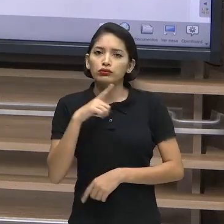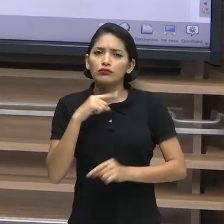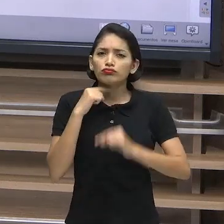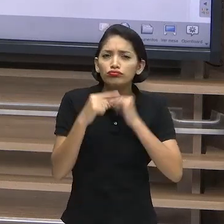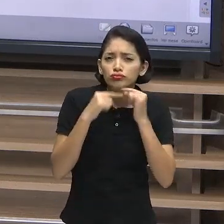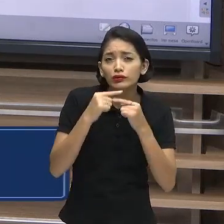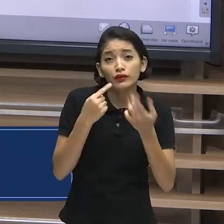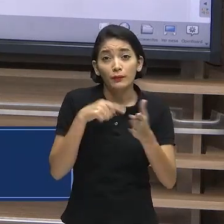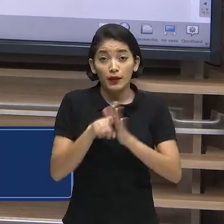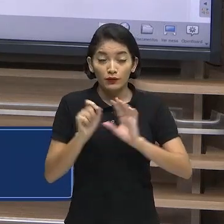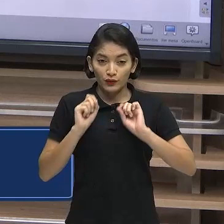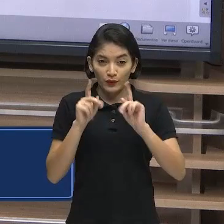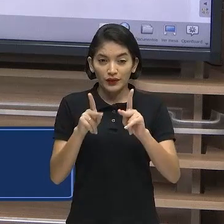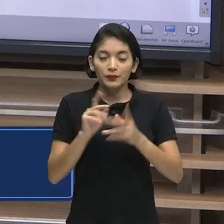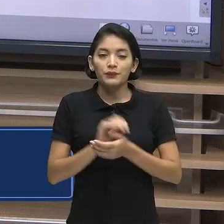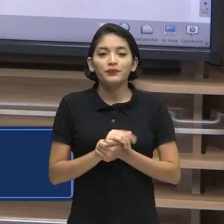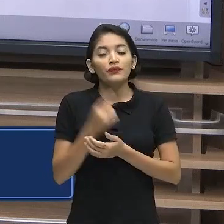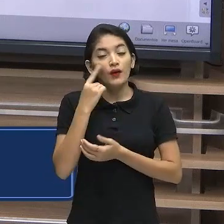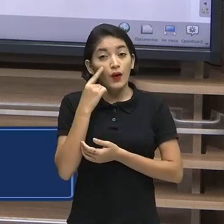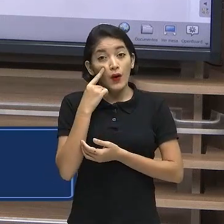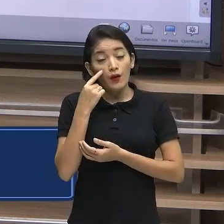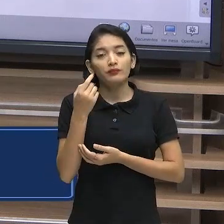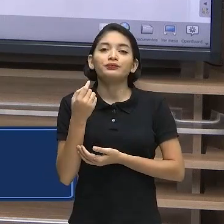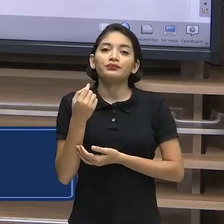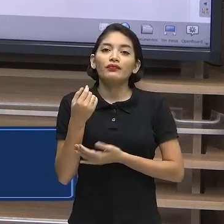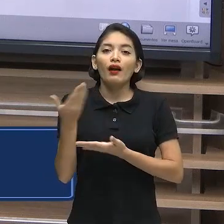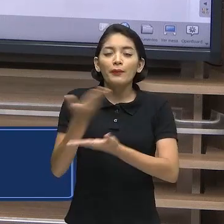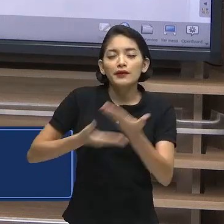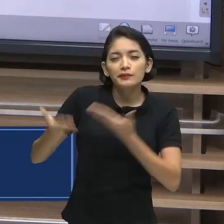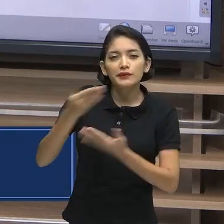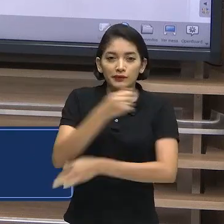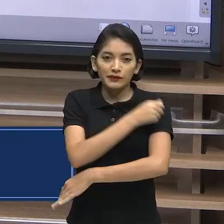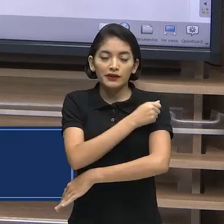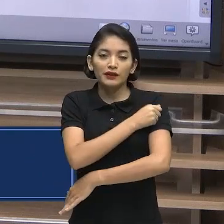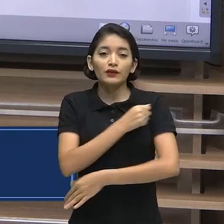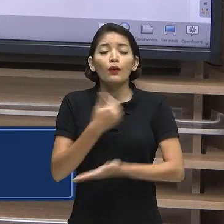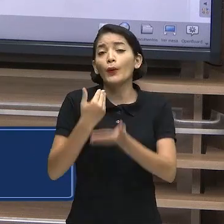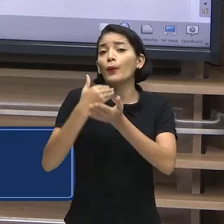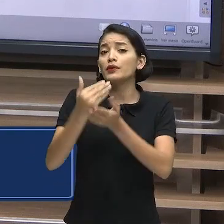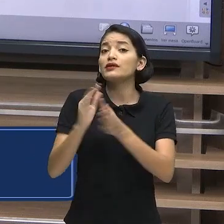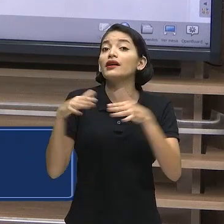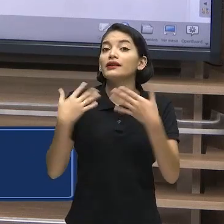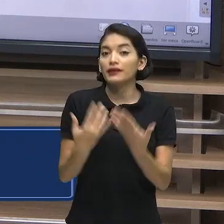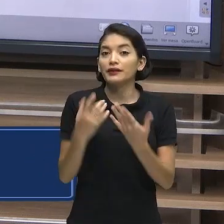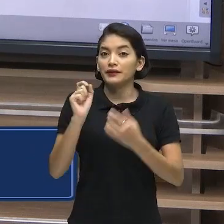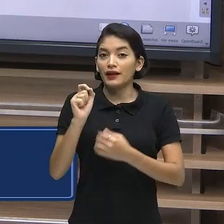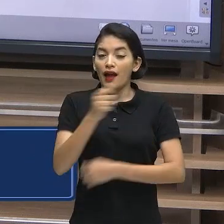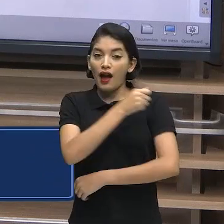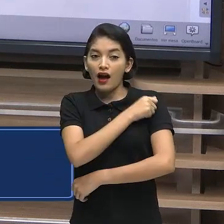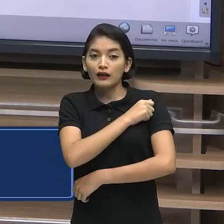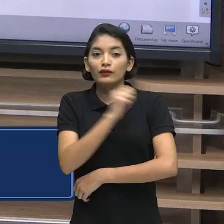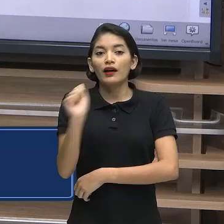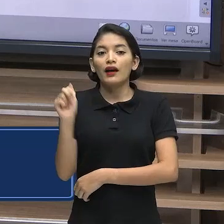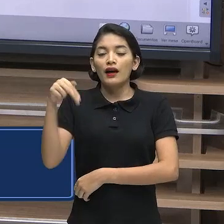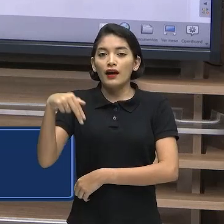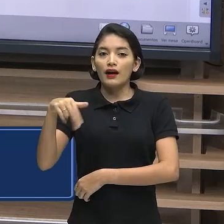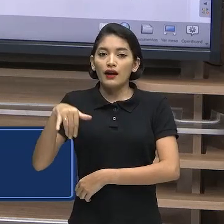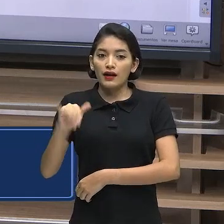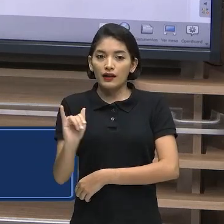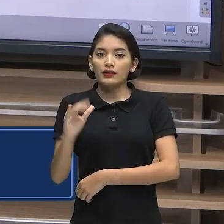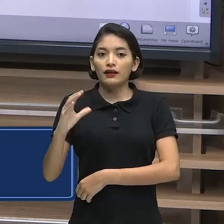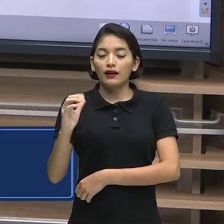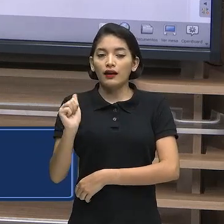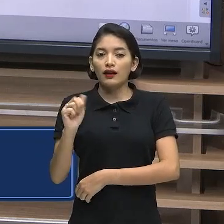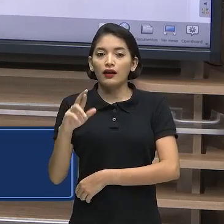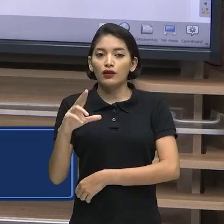questão. Né? Então a gente vai observar aí a participação de alguns alunos e vamos iniciar com a Anne Caroline, que respondeu aí pra gente, né, a